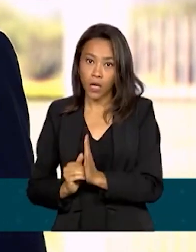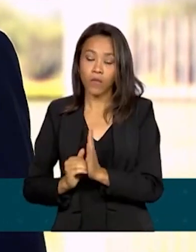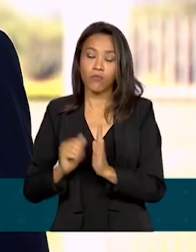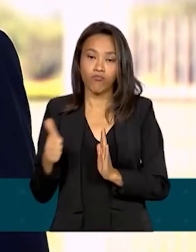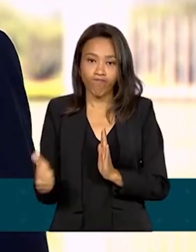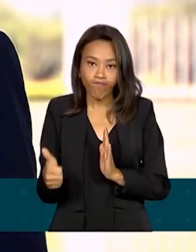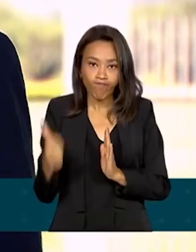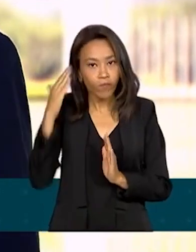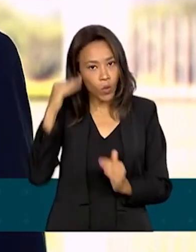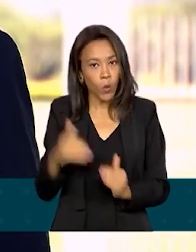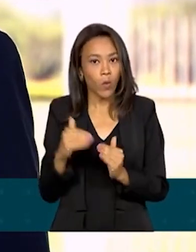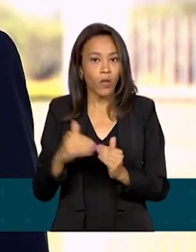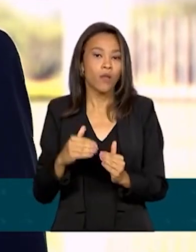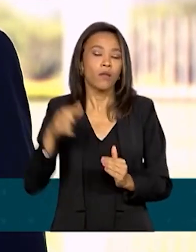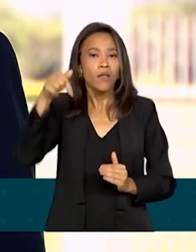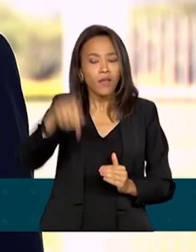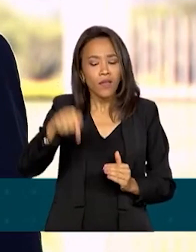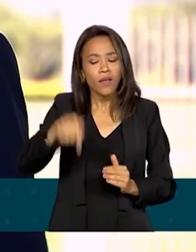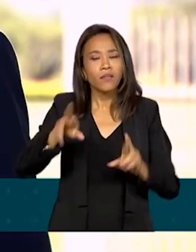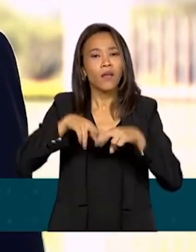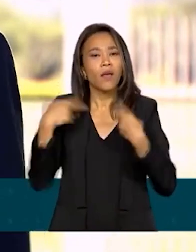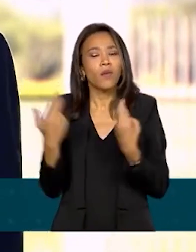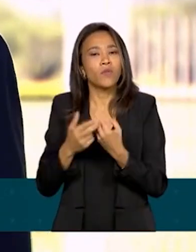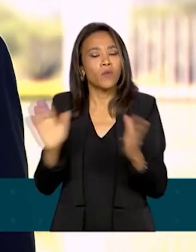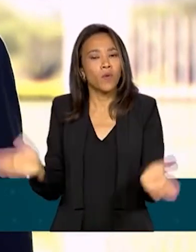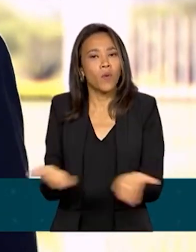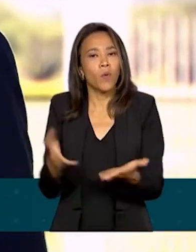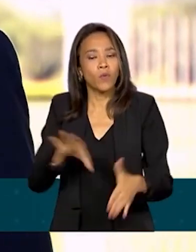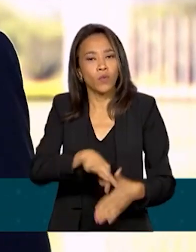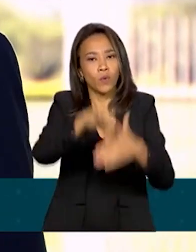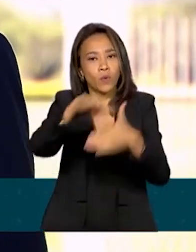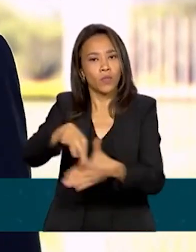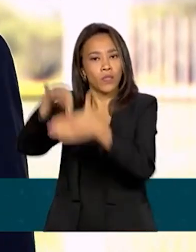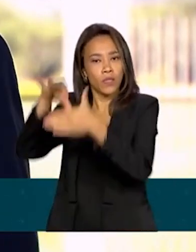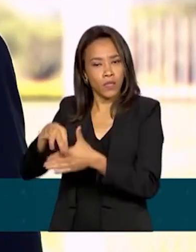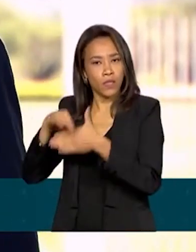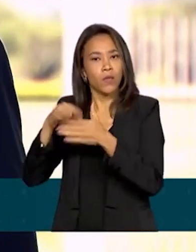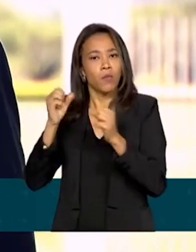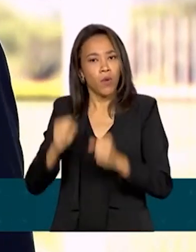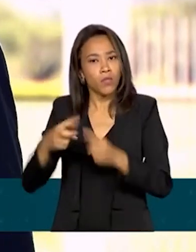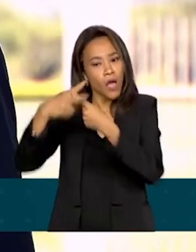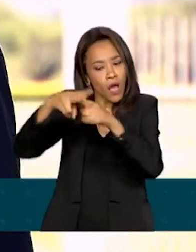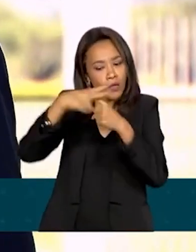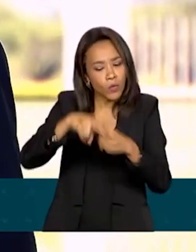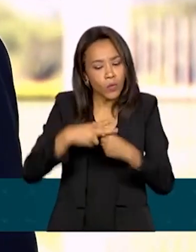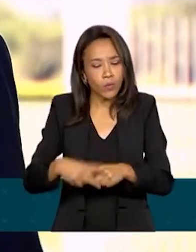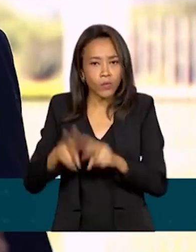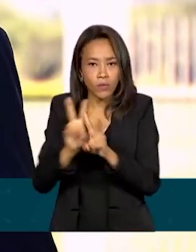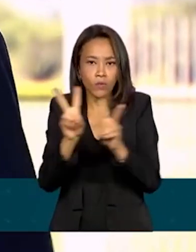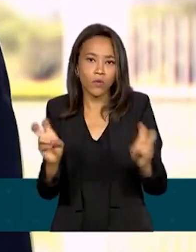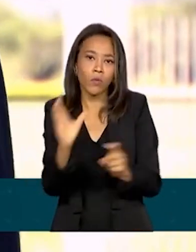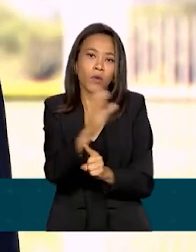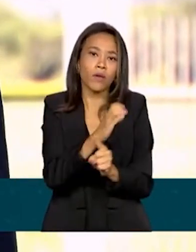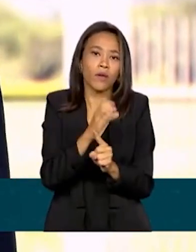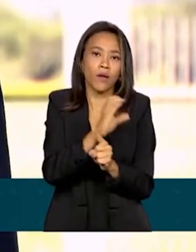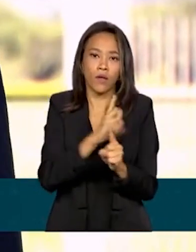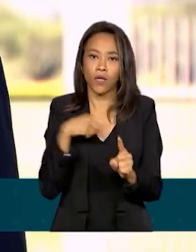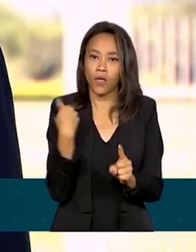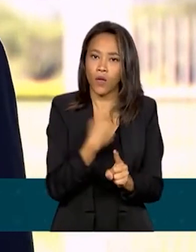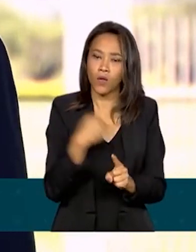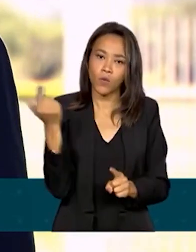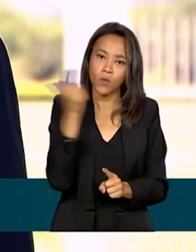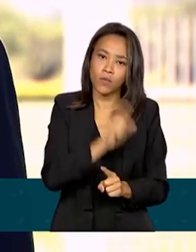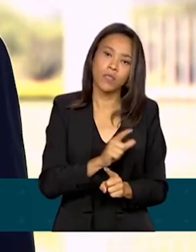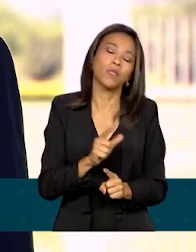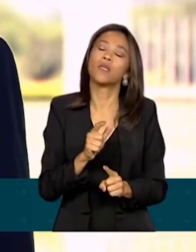nossa expectativa é que essa reunião dos líderes hoje possa ajustar ainda mais esse calendário para que a gente possa garantir a votação. São